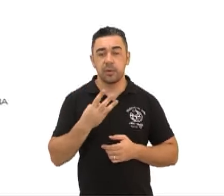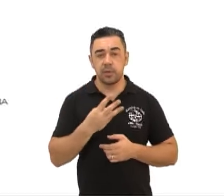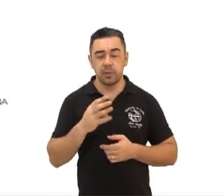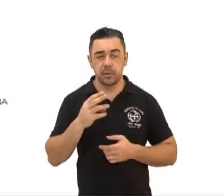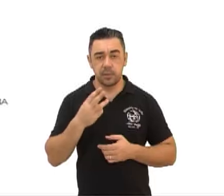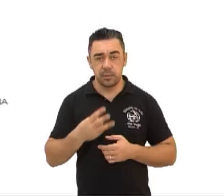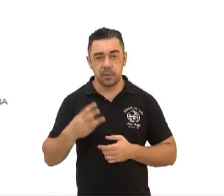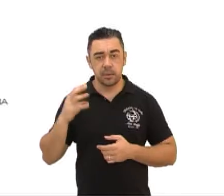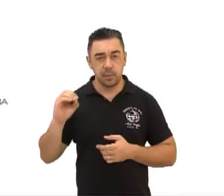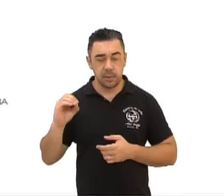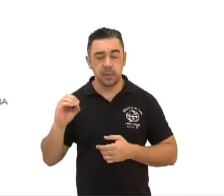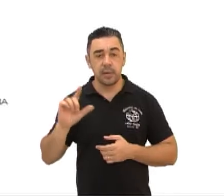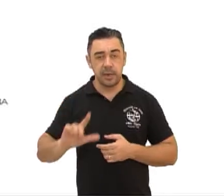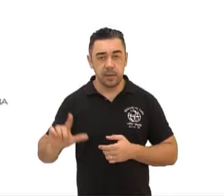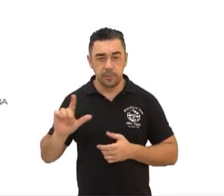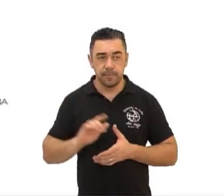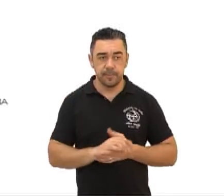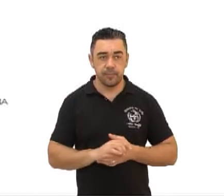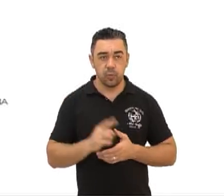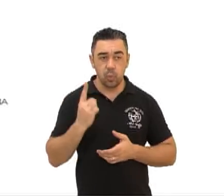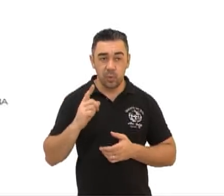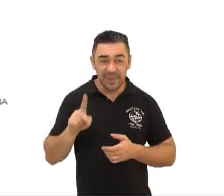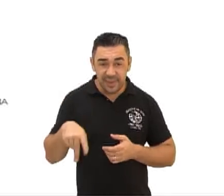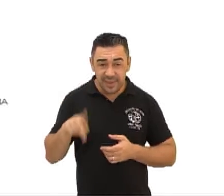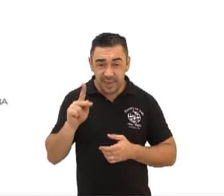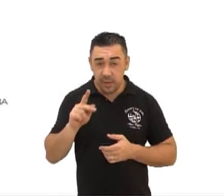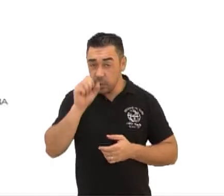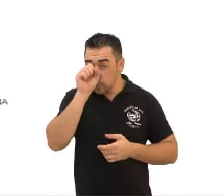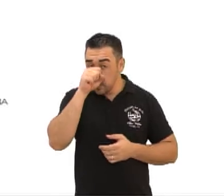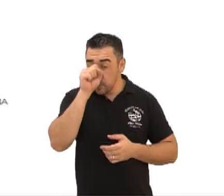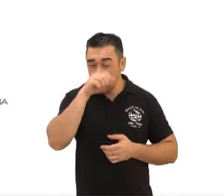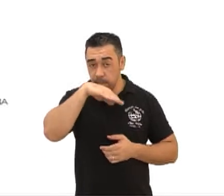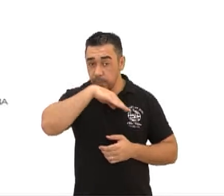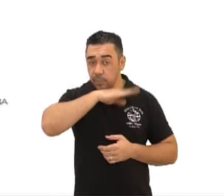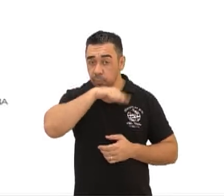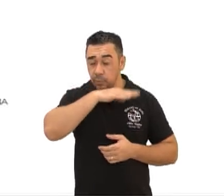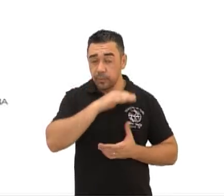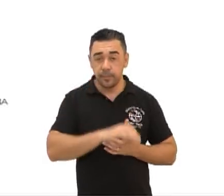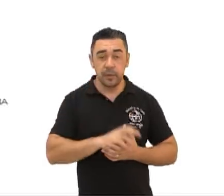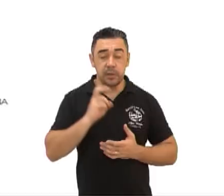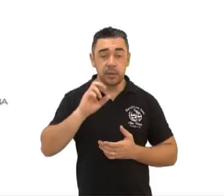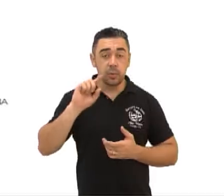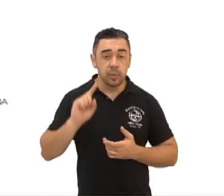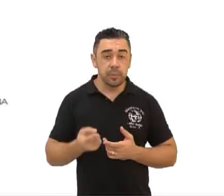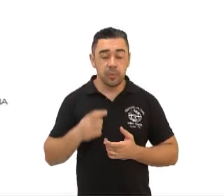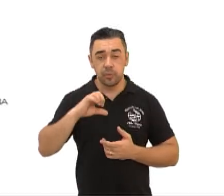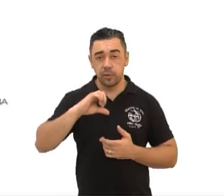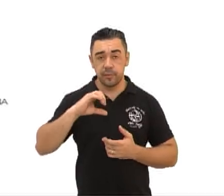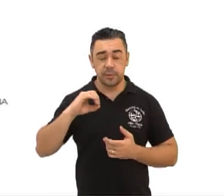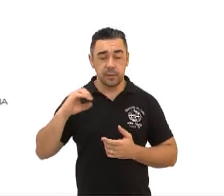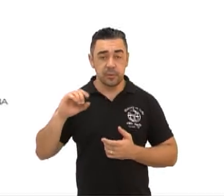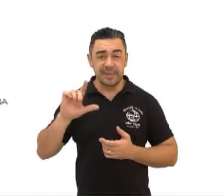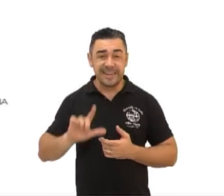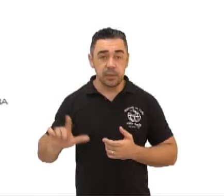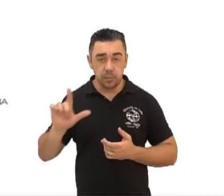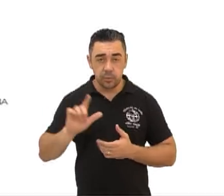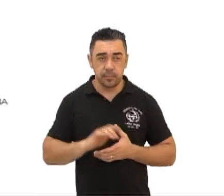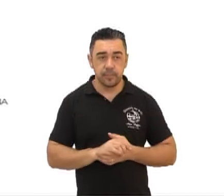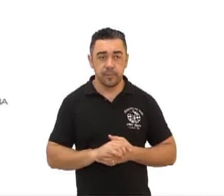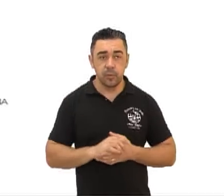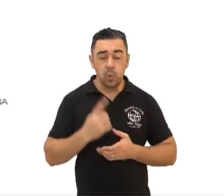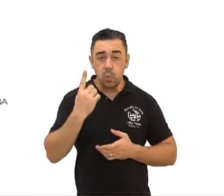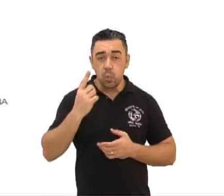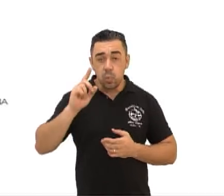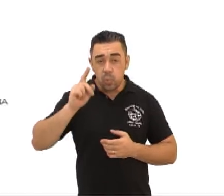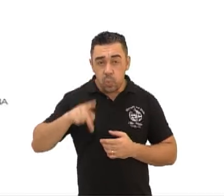4.330 litros de água. 1 quilo de carne suína, 5.990 litros de água. E 1 quilo